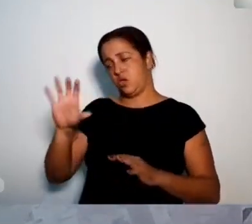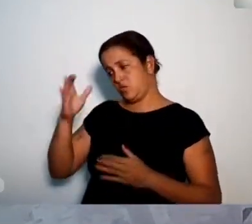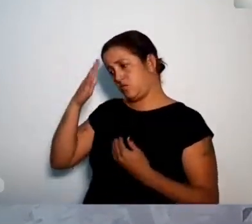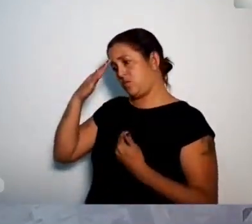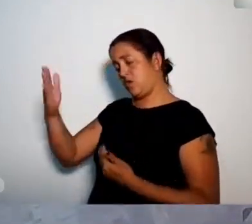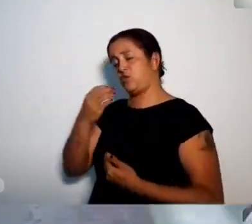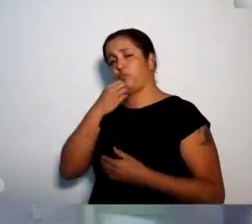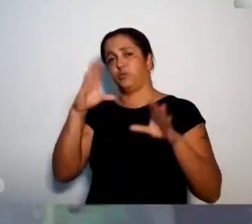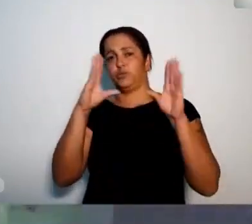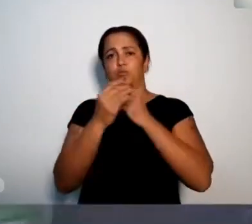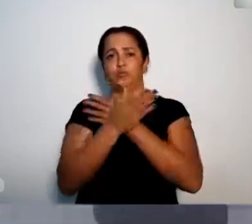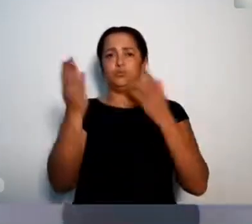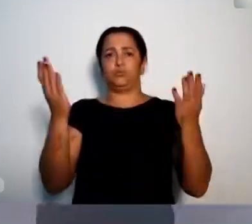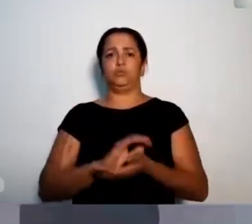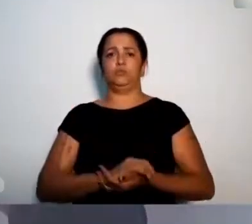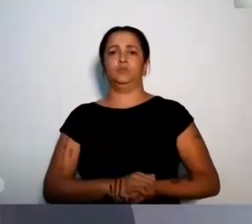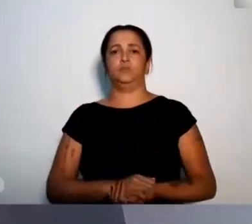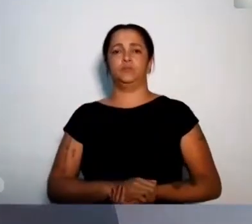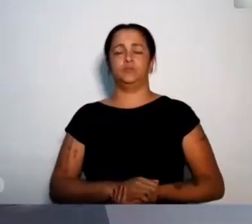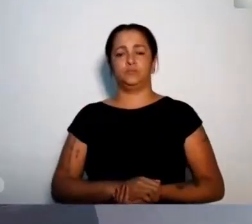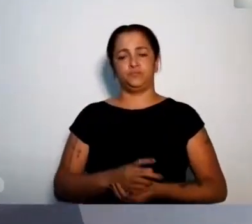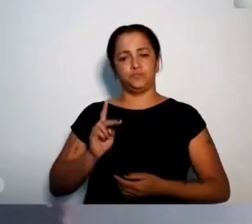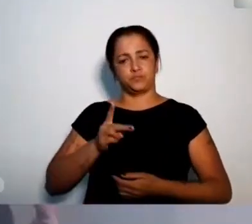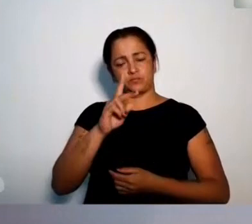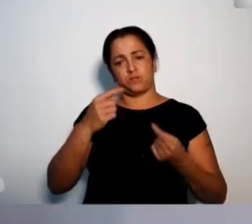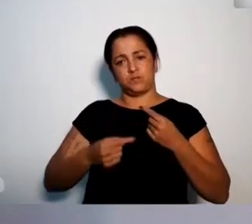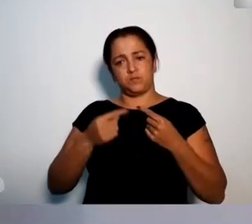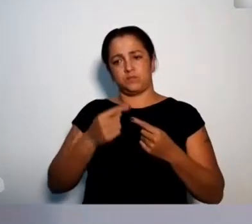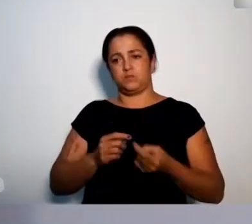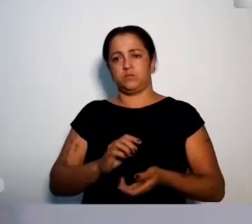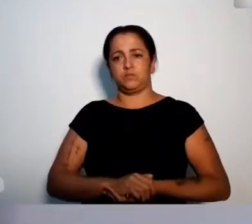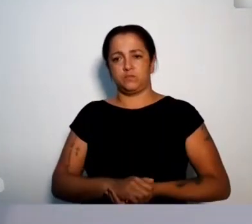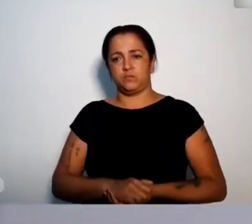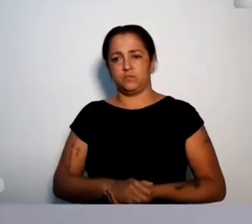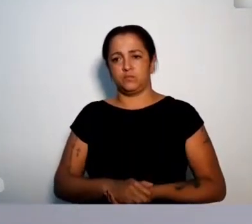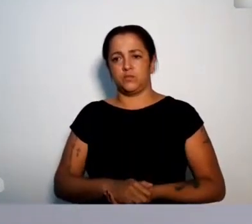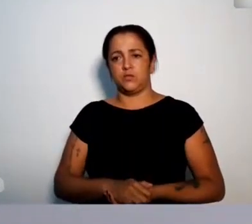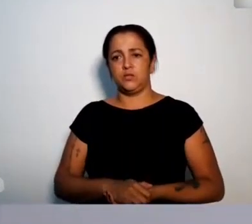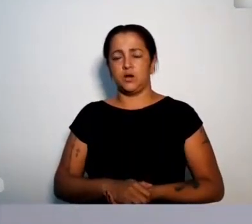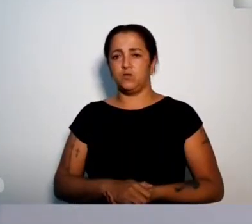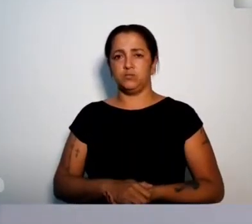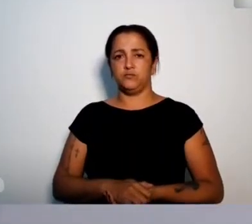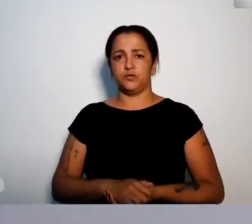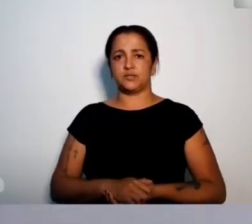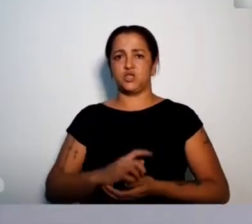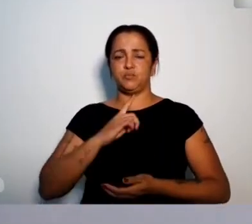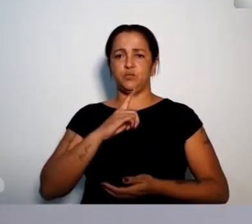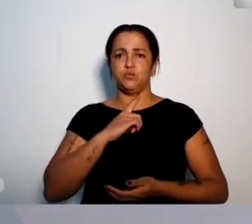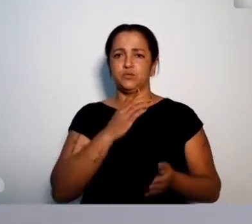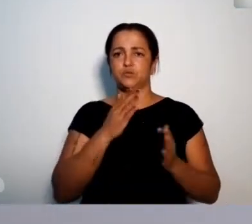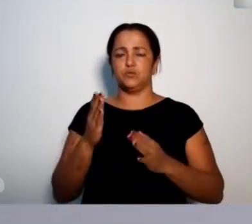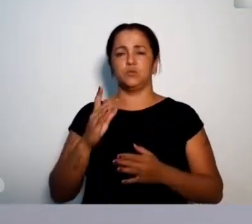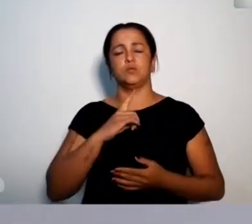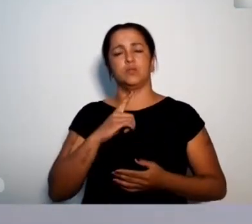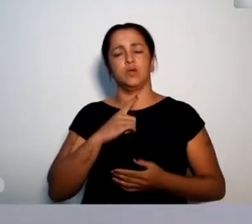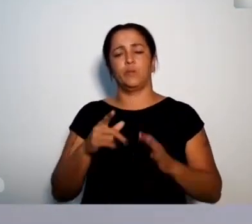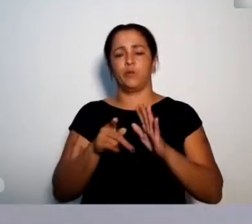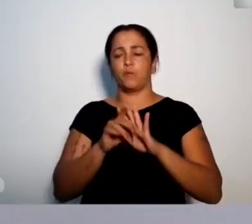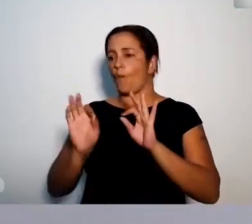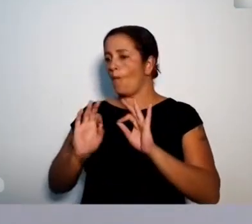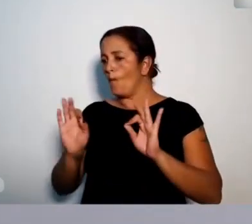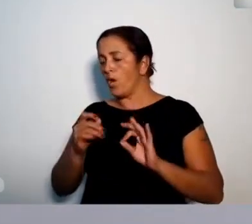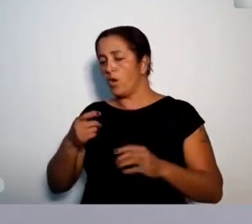todos. Continua a discussão a matéria. Nenhum dos senhores vereadores querendo fazer uso da palavra, colocar em